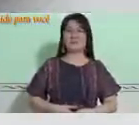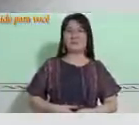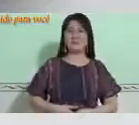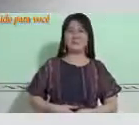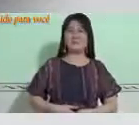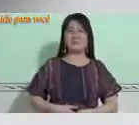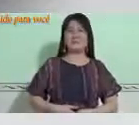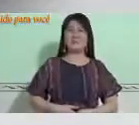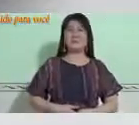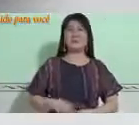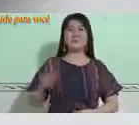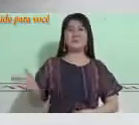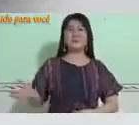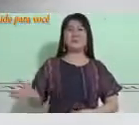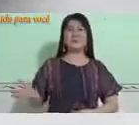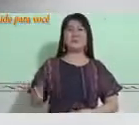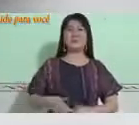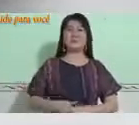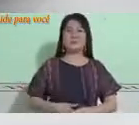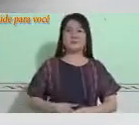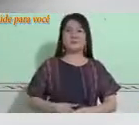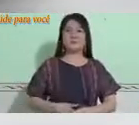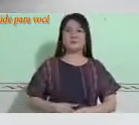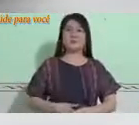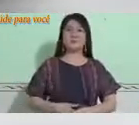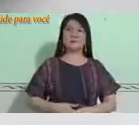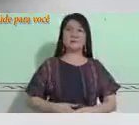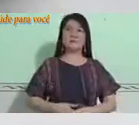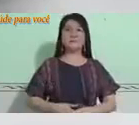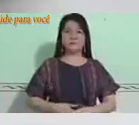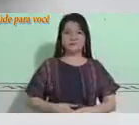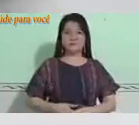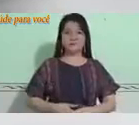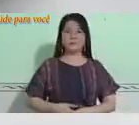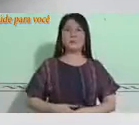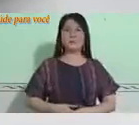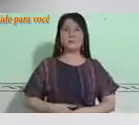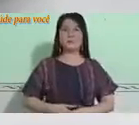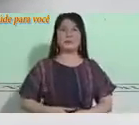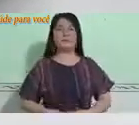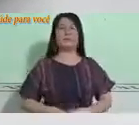Depois de aplicar o produto, a pessoa deve passar um produtor hidratante e nutritivo,